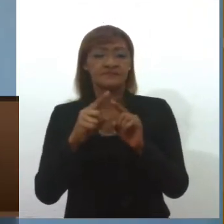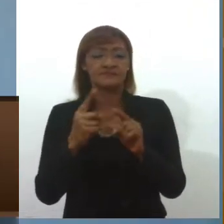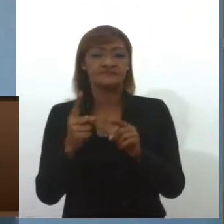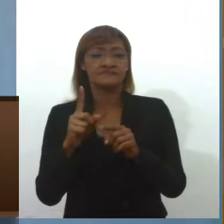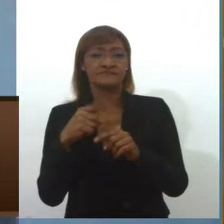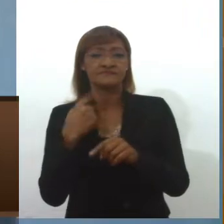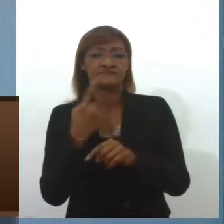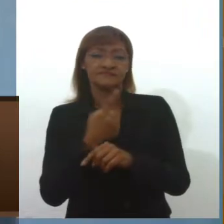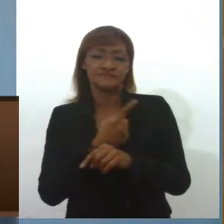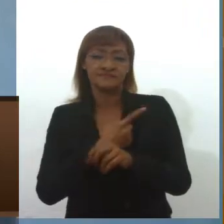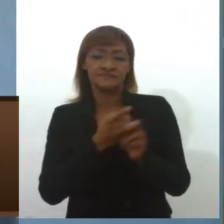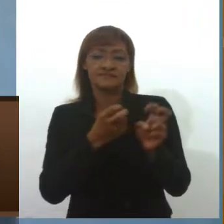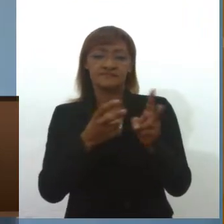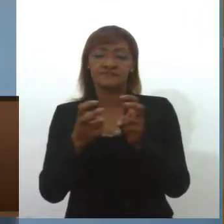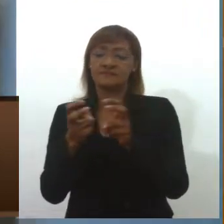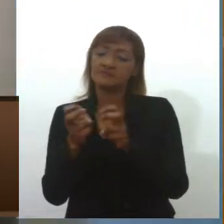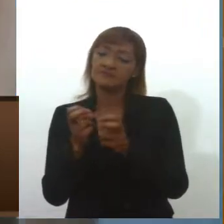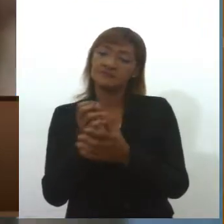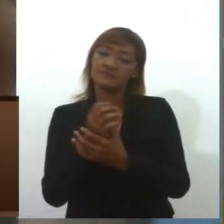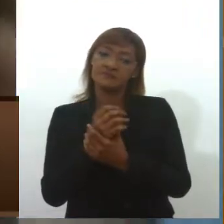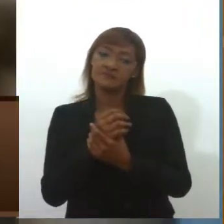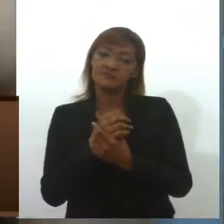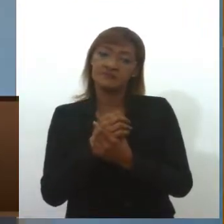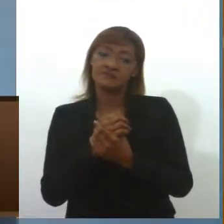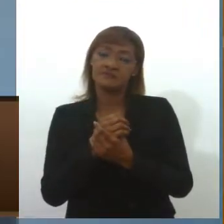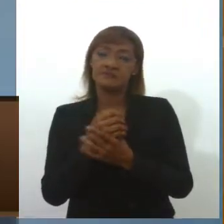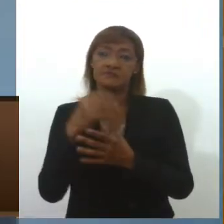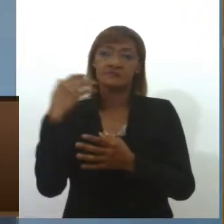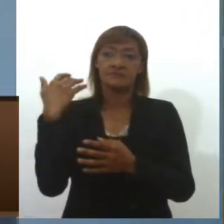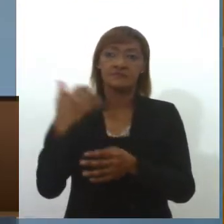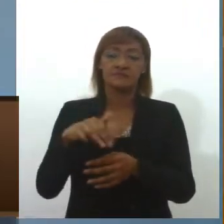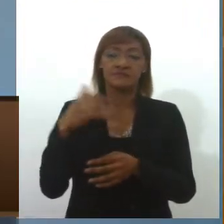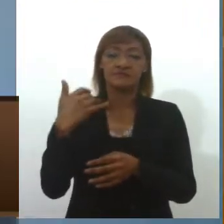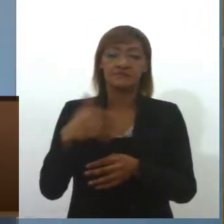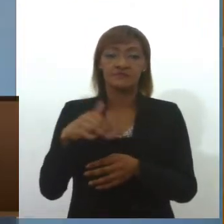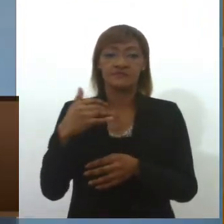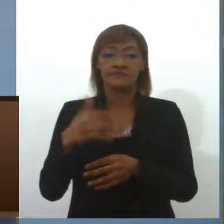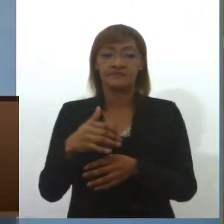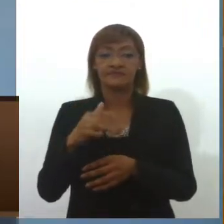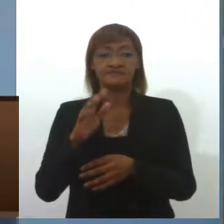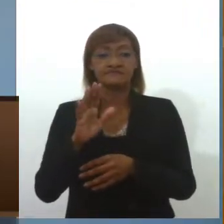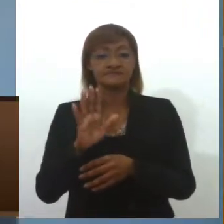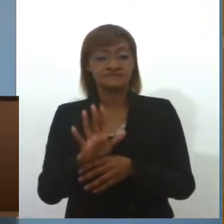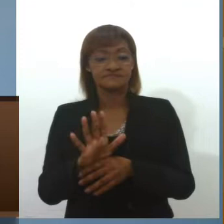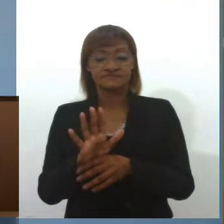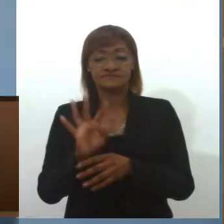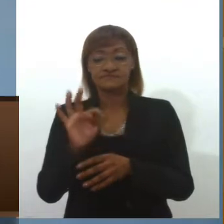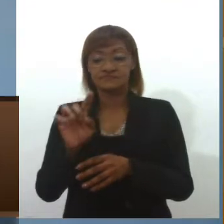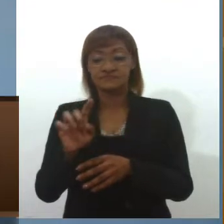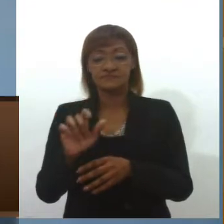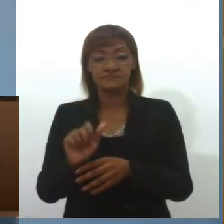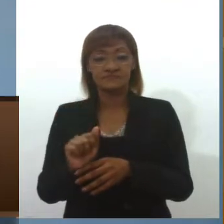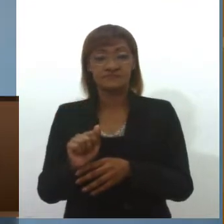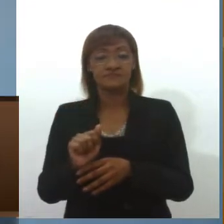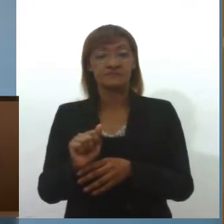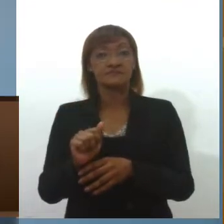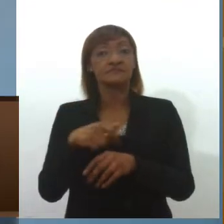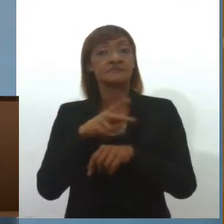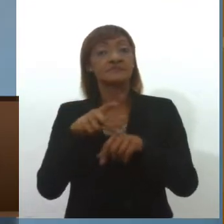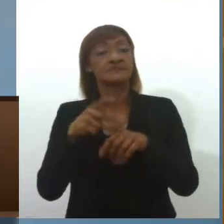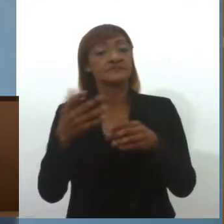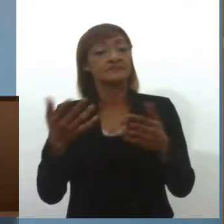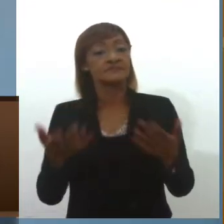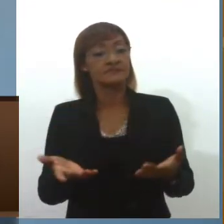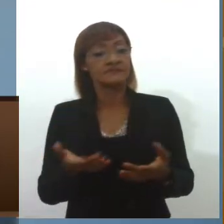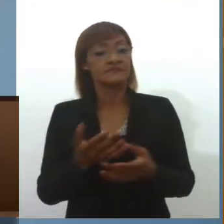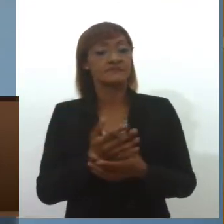como os bancos se ajustam, elevando as suas taxas também para acompanhar, afinal é a taxa base do país, não é? Sim. E aí a gente vê